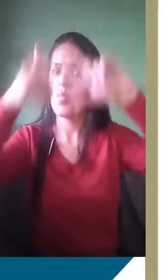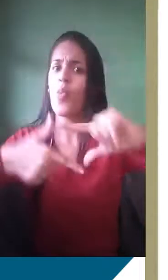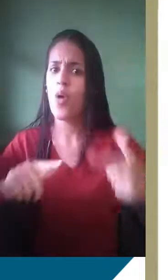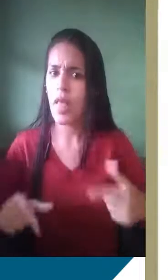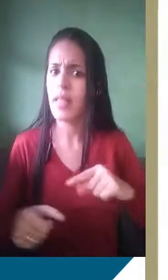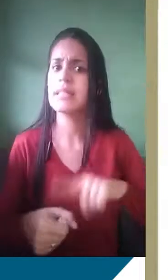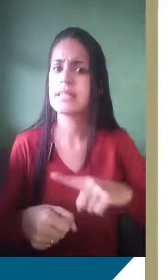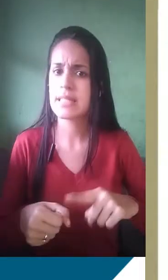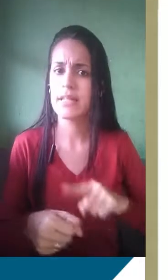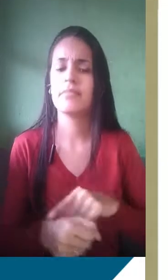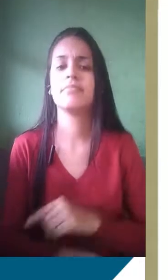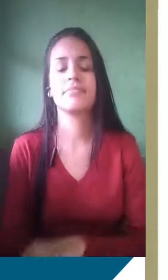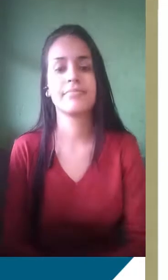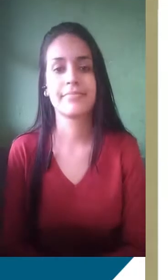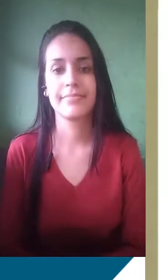capital.